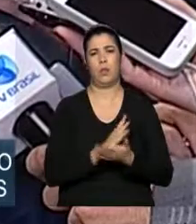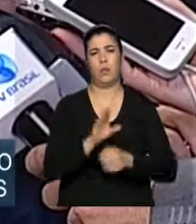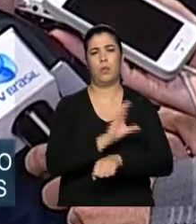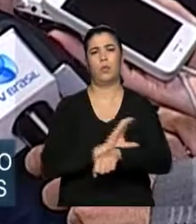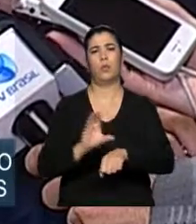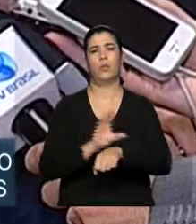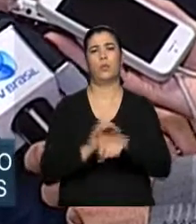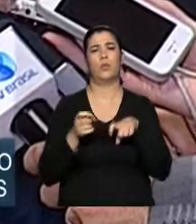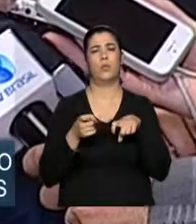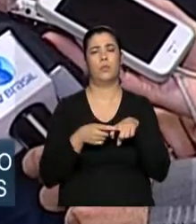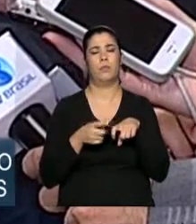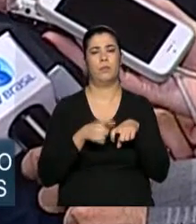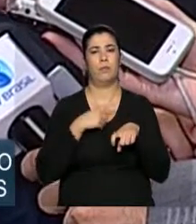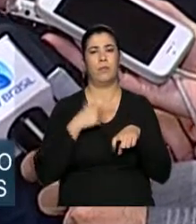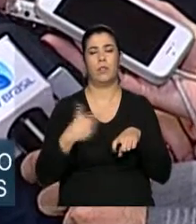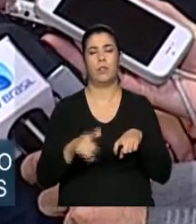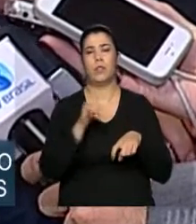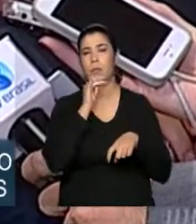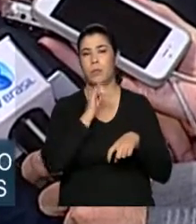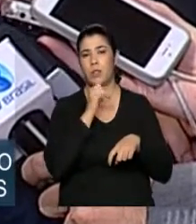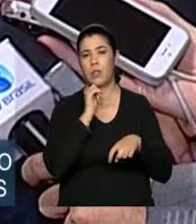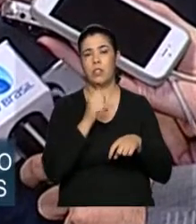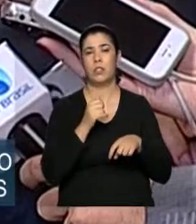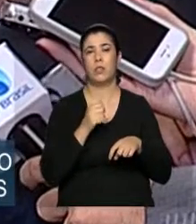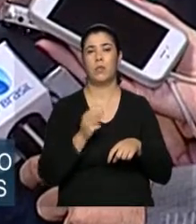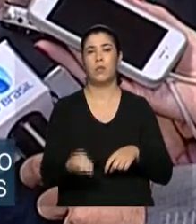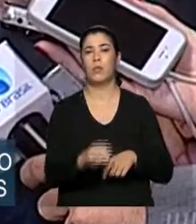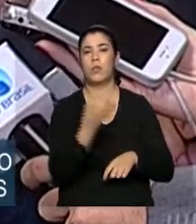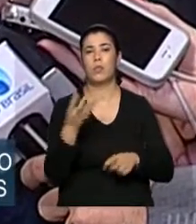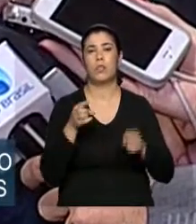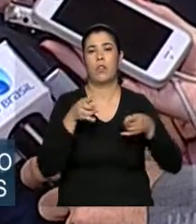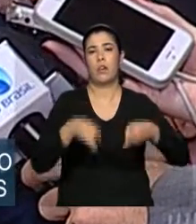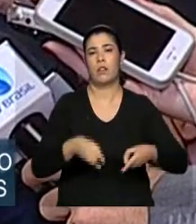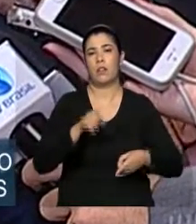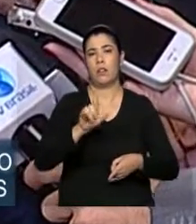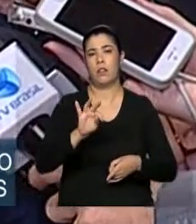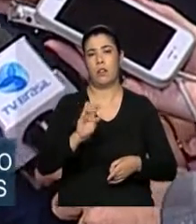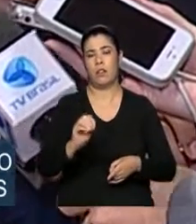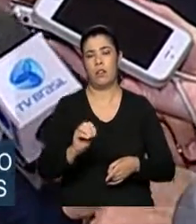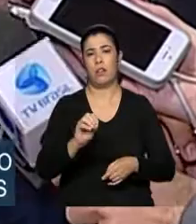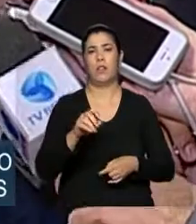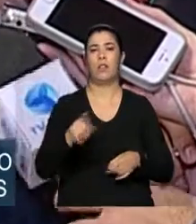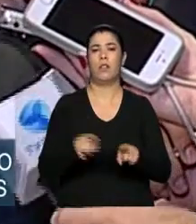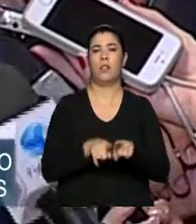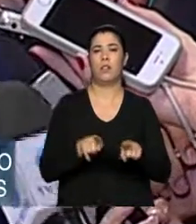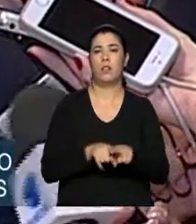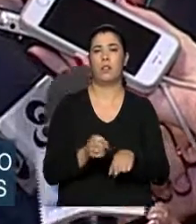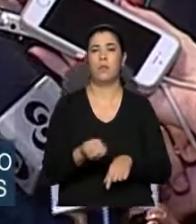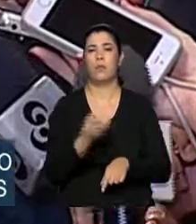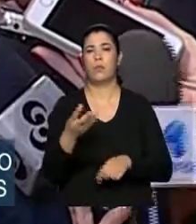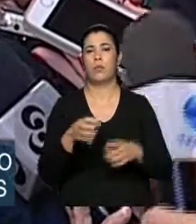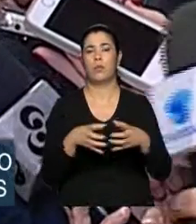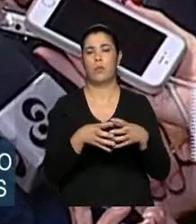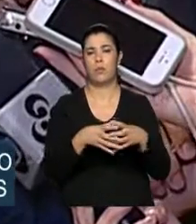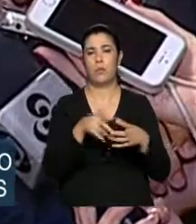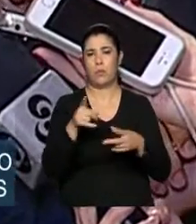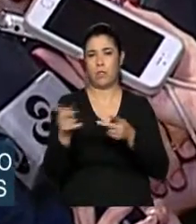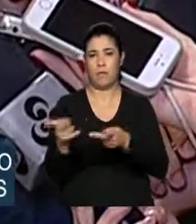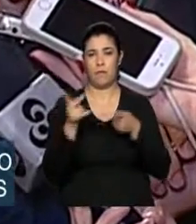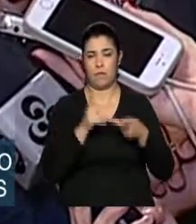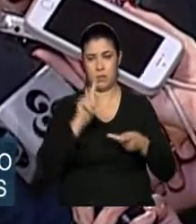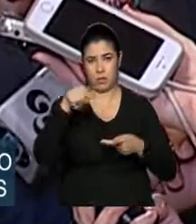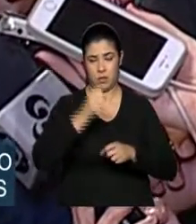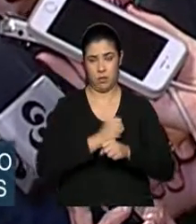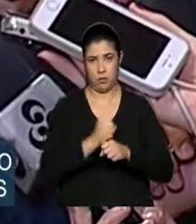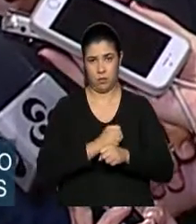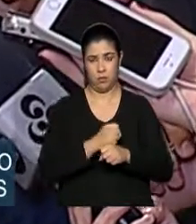medicina não cumpriam aqueles requisitos, por exemplo, de leitos, hospitais de ensino próximo ali na região de saúde. Essa visita em loco, a partir do ano que